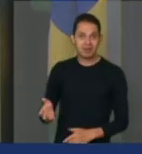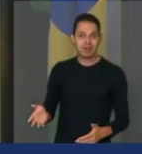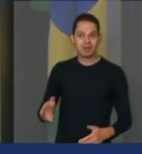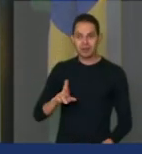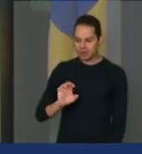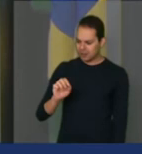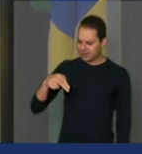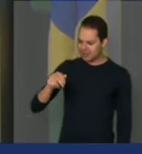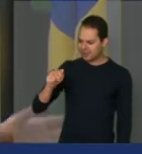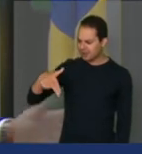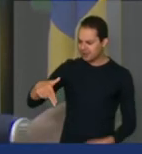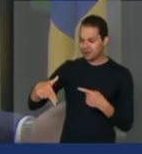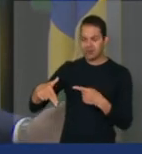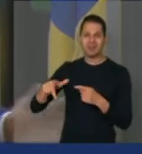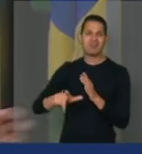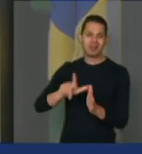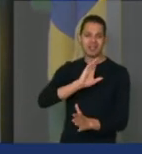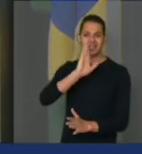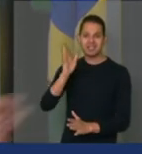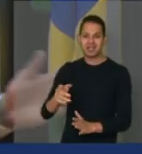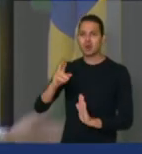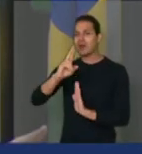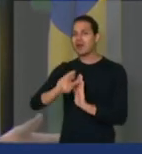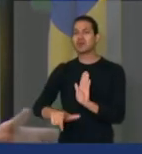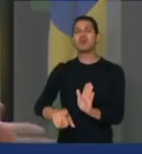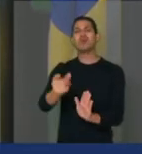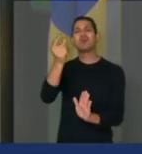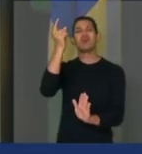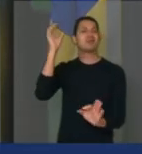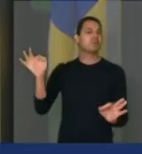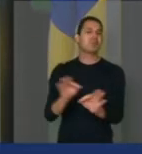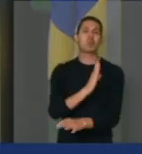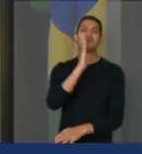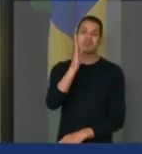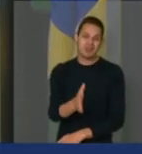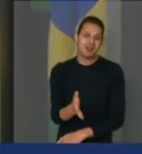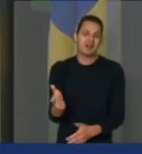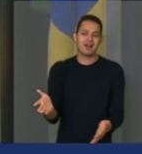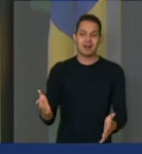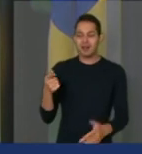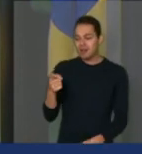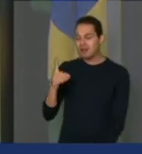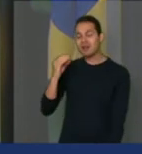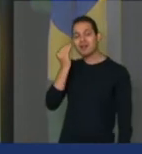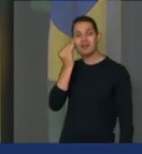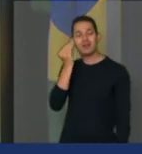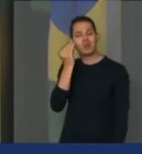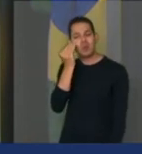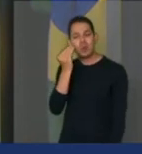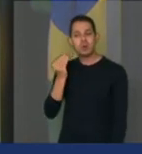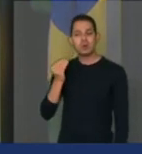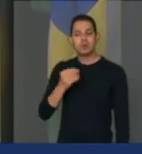caleiros como eu disse já estava com esse relatório pronto desde o início e a sua tentativa era